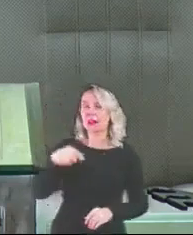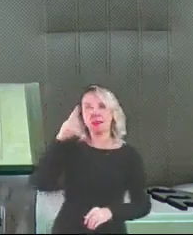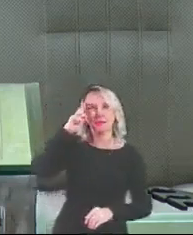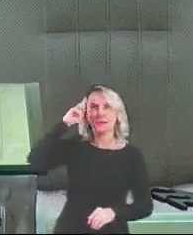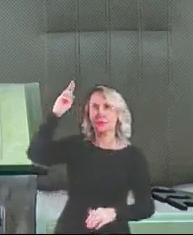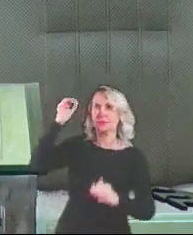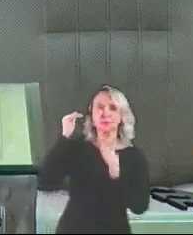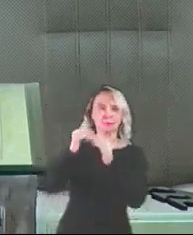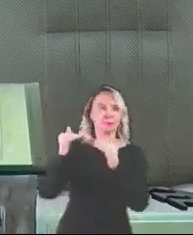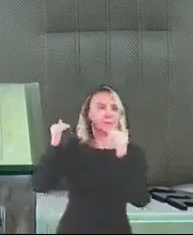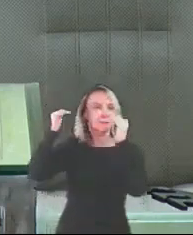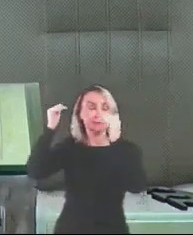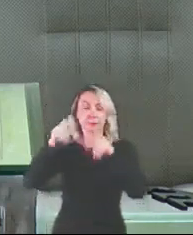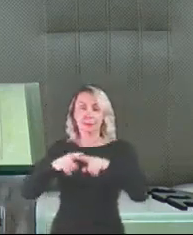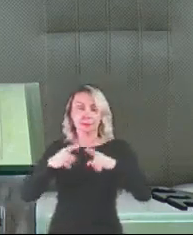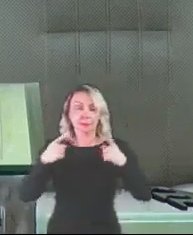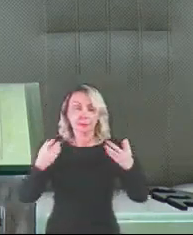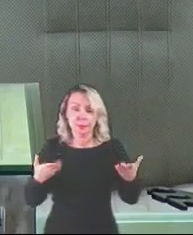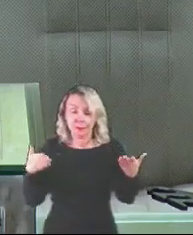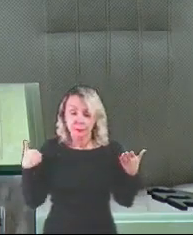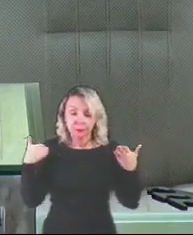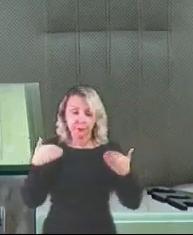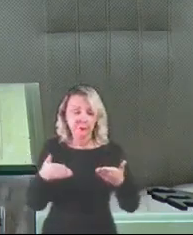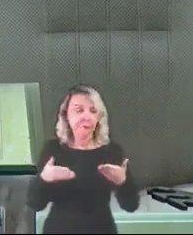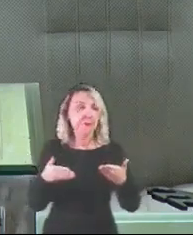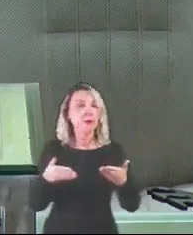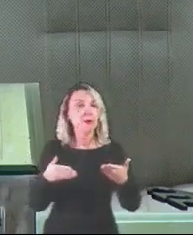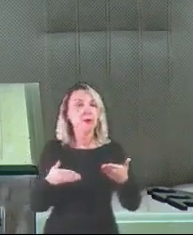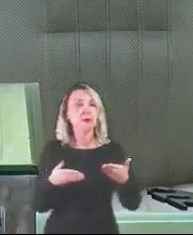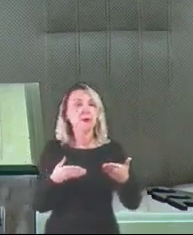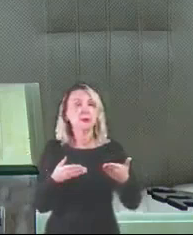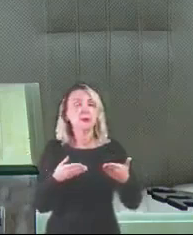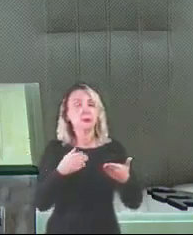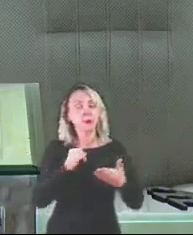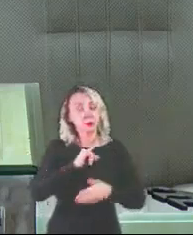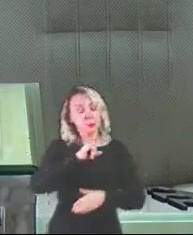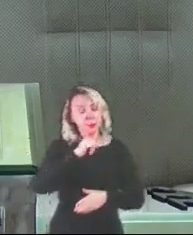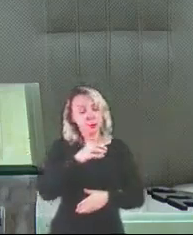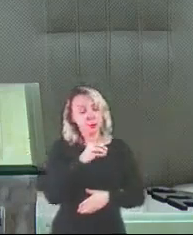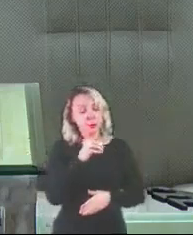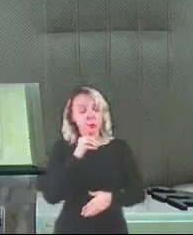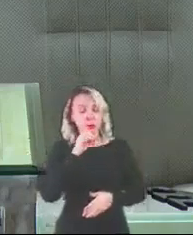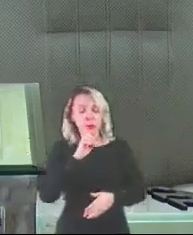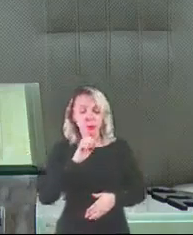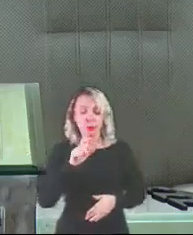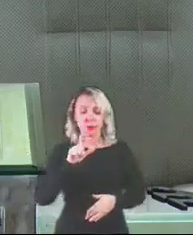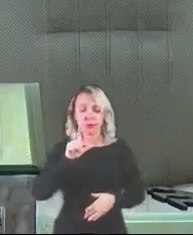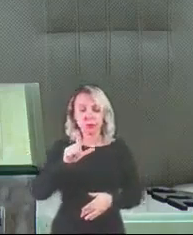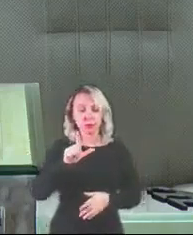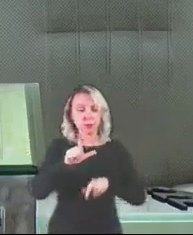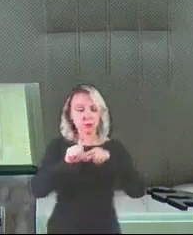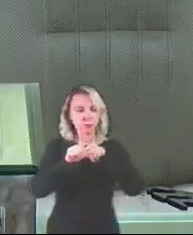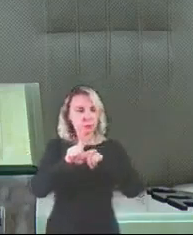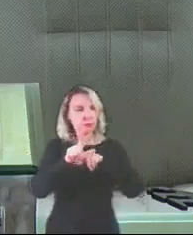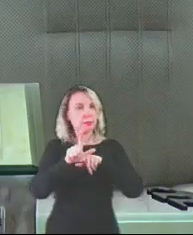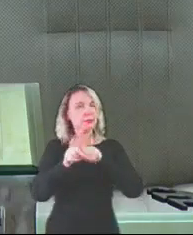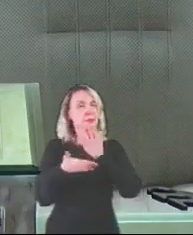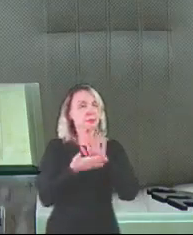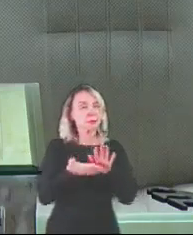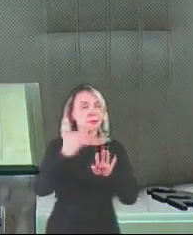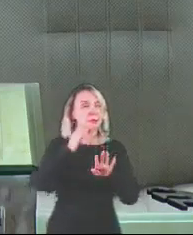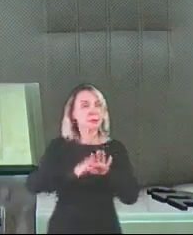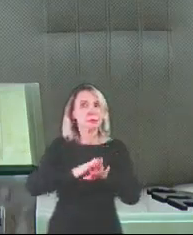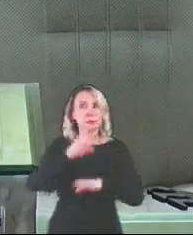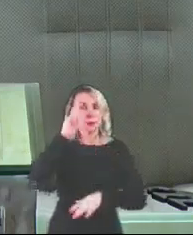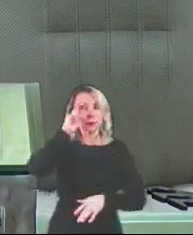soberano, mas a ênfase de Joel, quando ele traz o nome dele, que o Senhor é Deus, isto traz